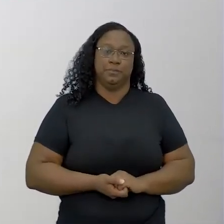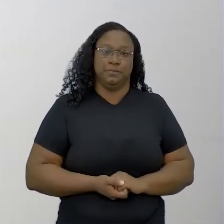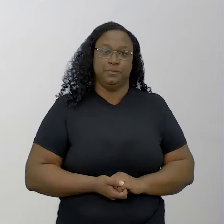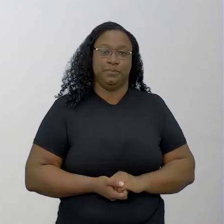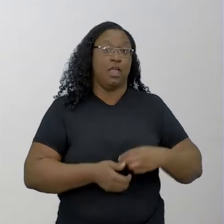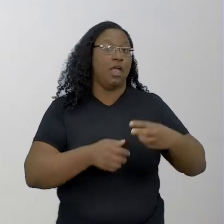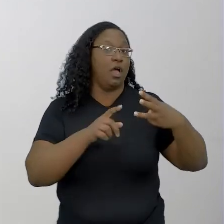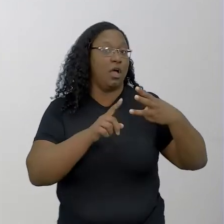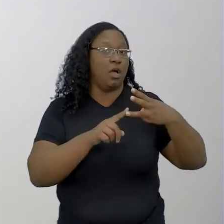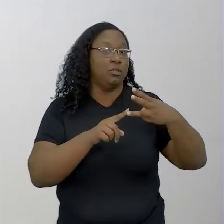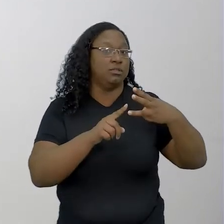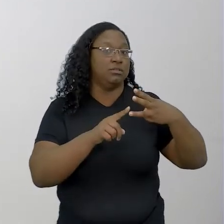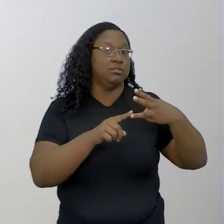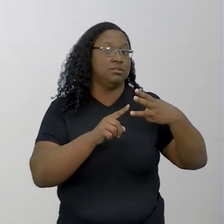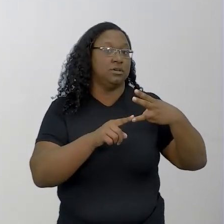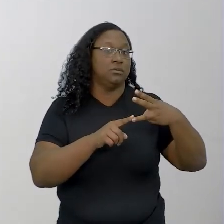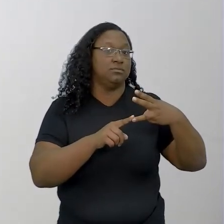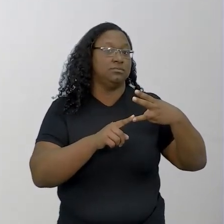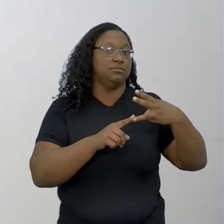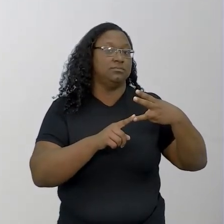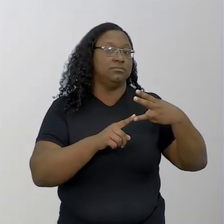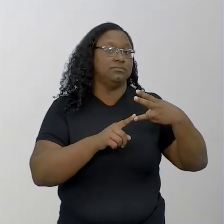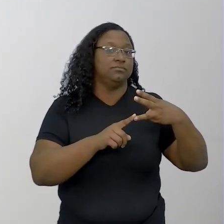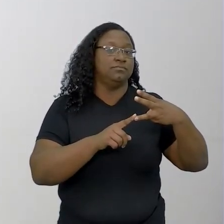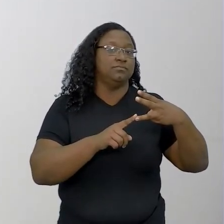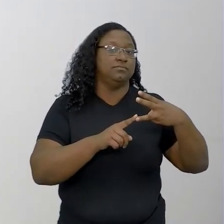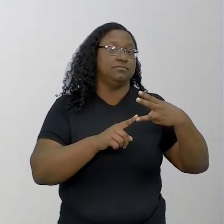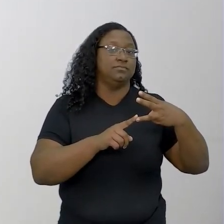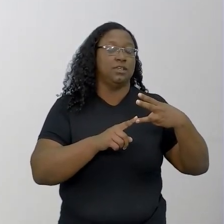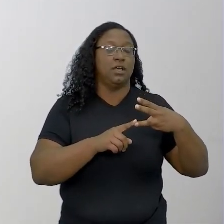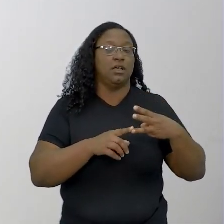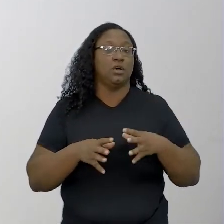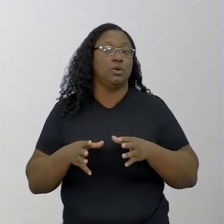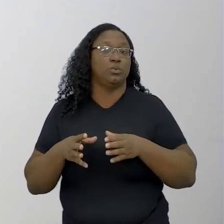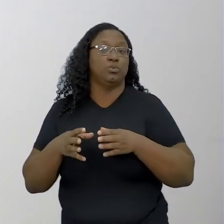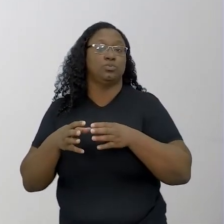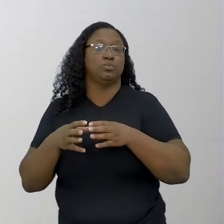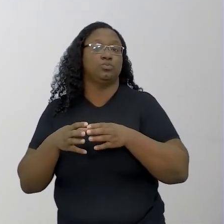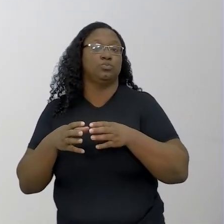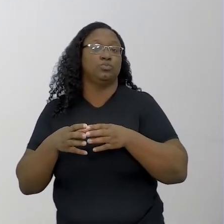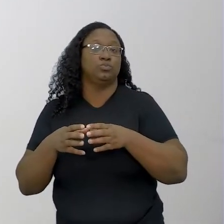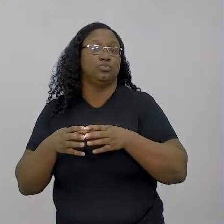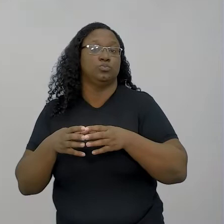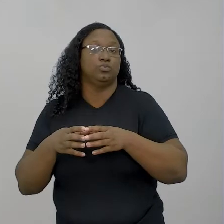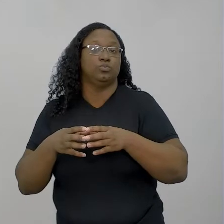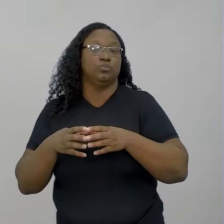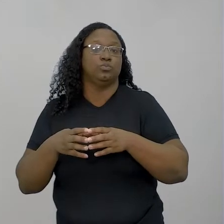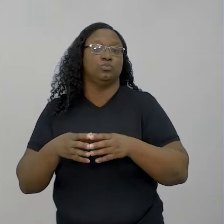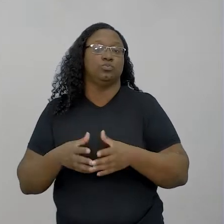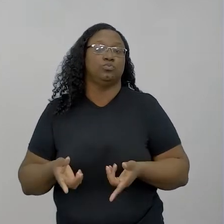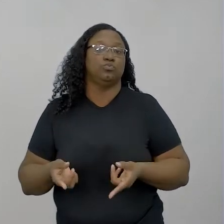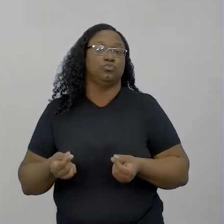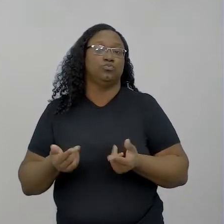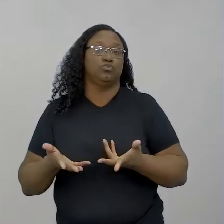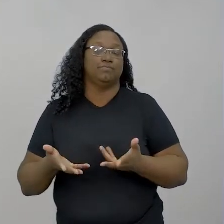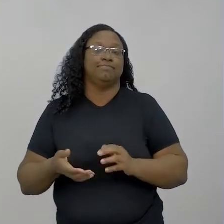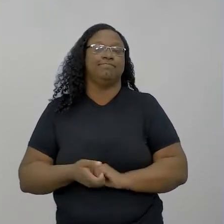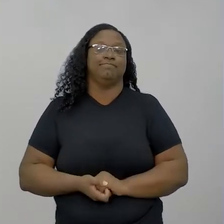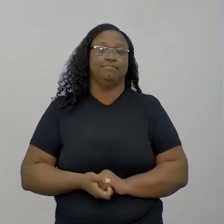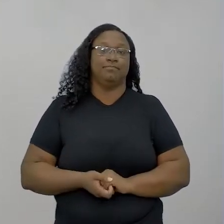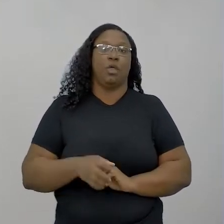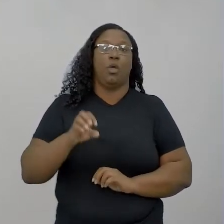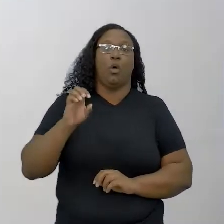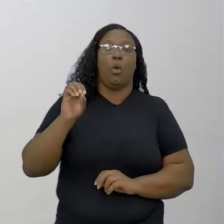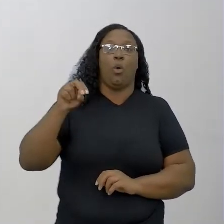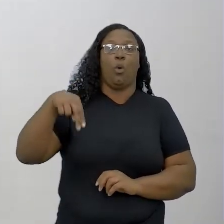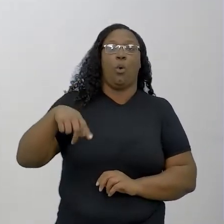terceiro setor é que está relacionada às ONGs. Ah, claro, agora sim tudo faz sentido. Tudo